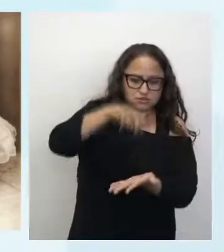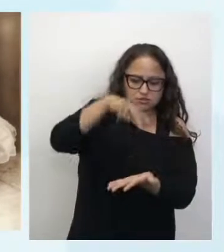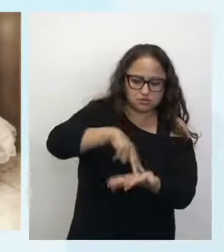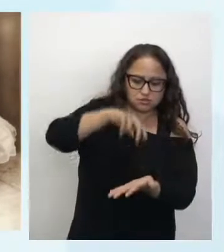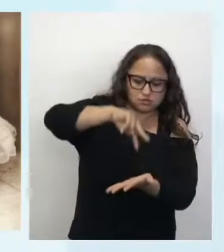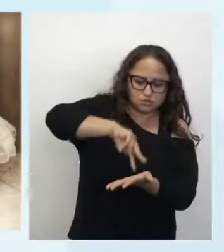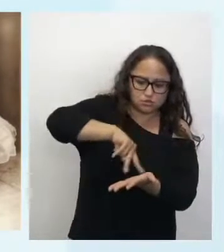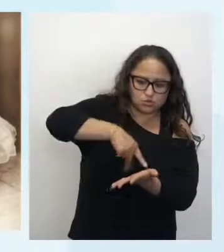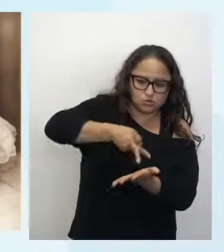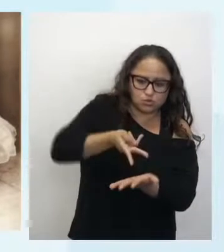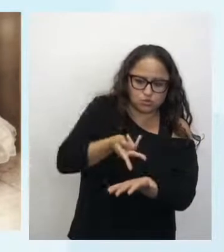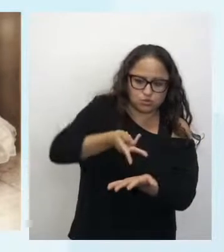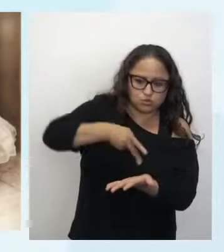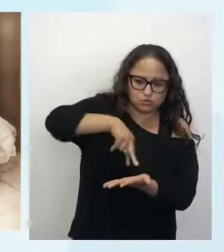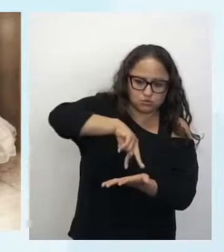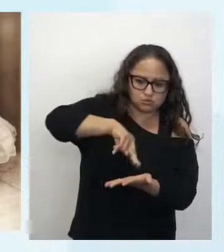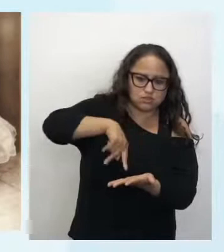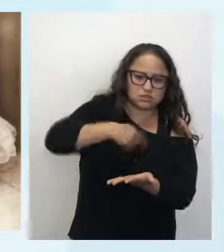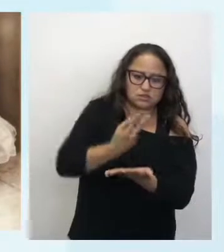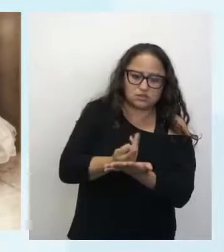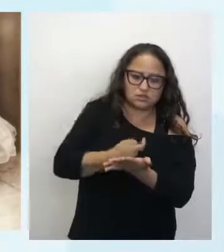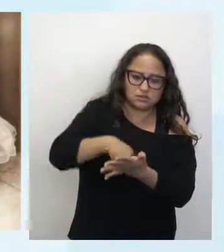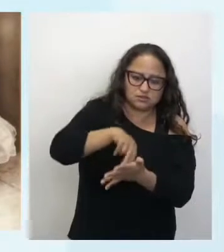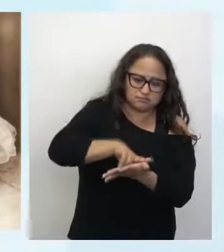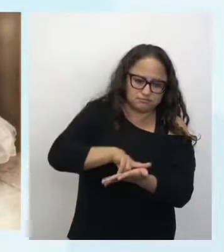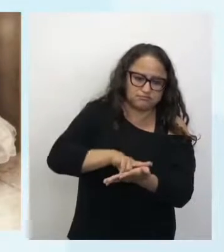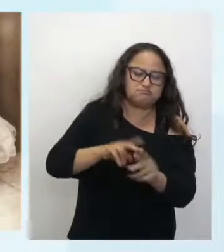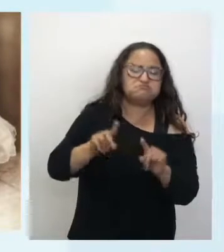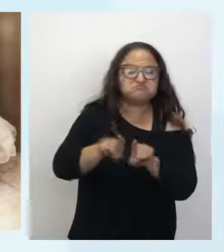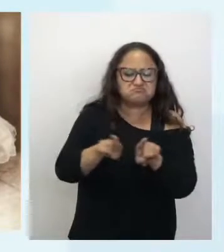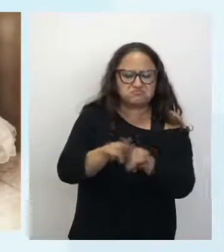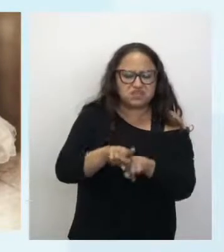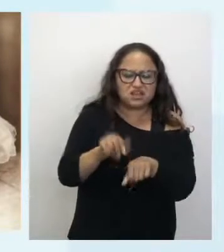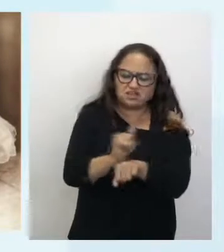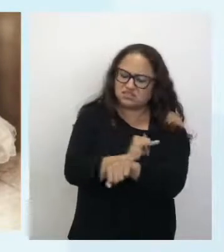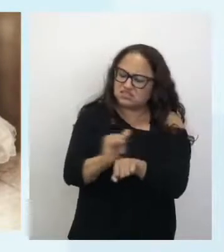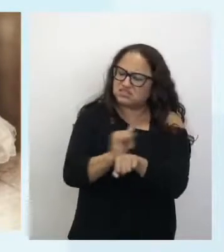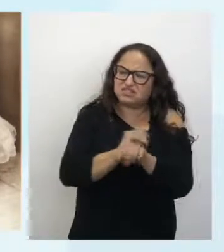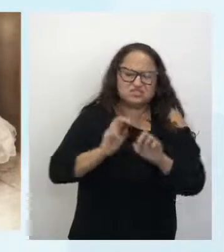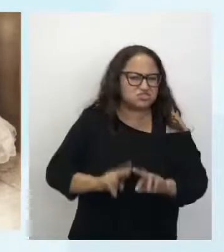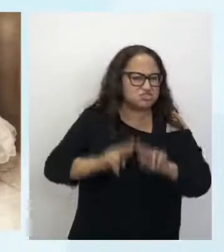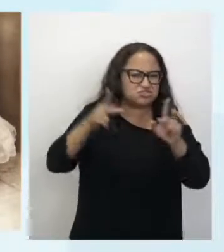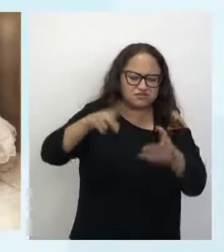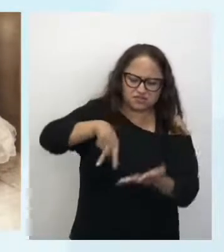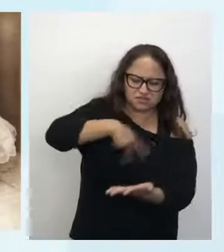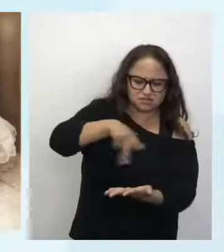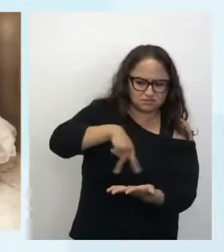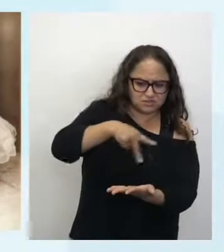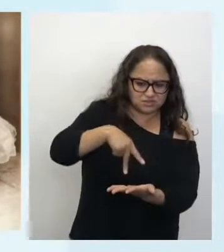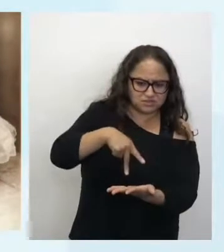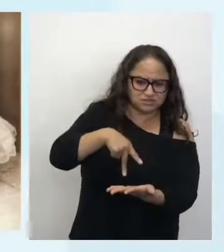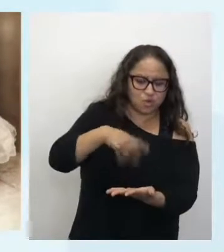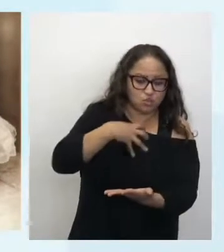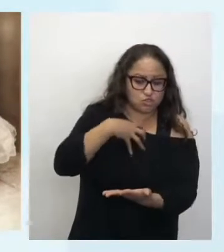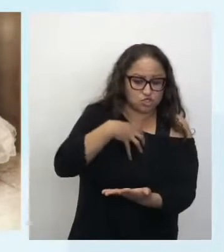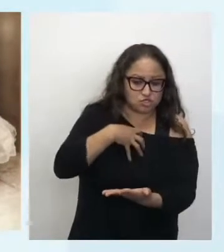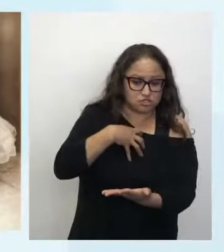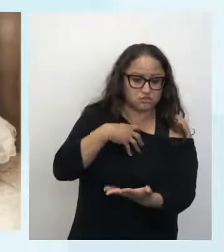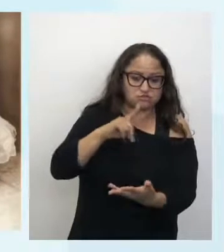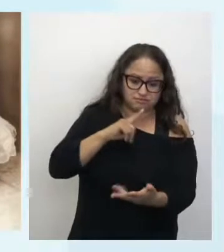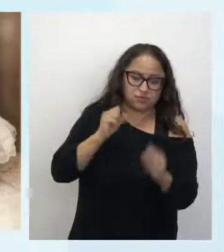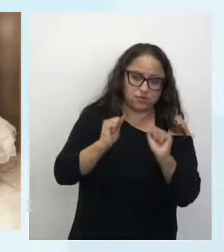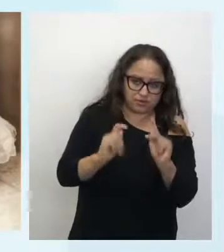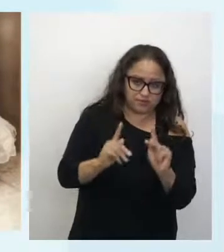giros, movimentos aéreos, né, etc. Então, nós temos várias técnicas diferentes para cada tipo de estilo de dança que eu tenho,